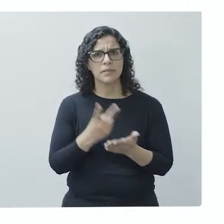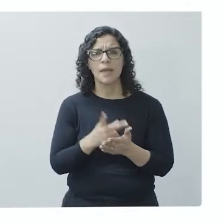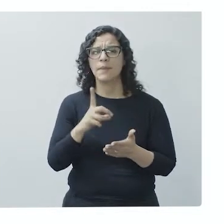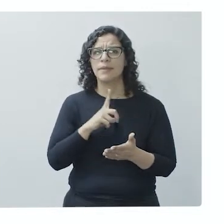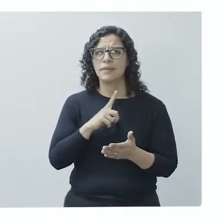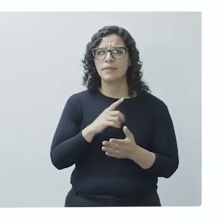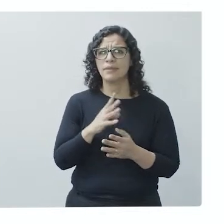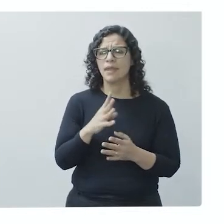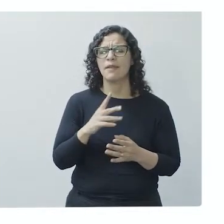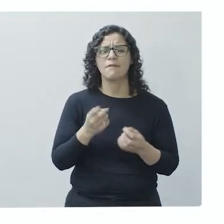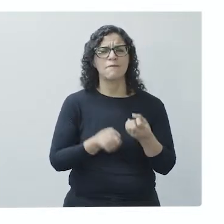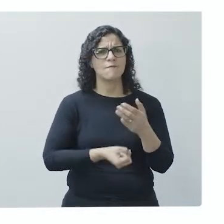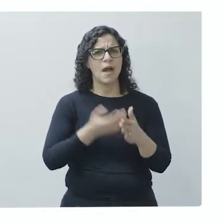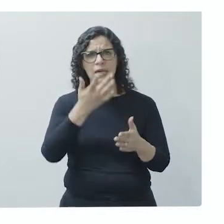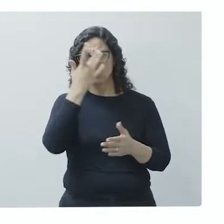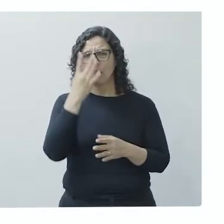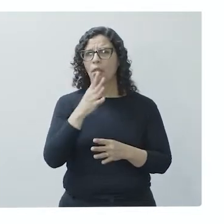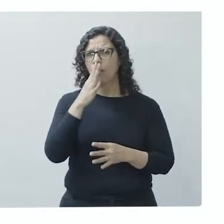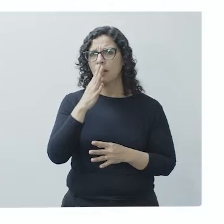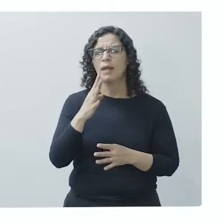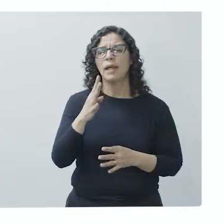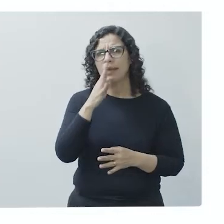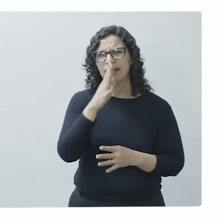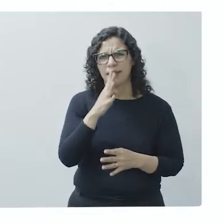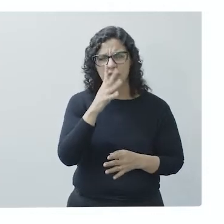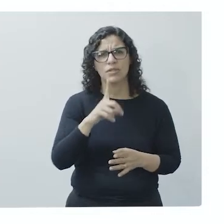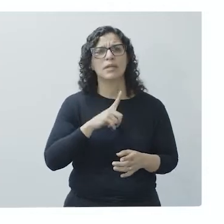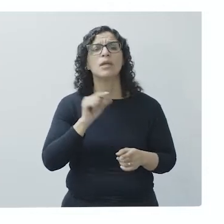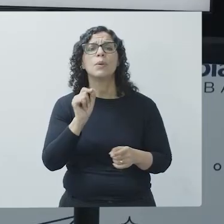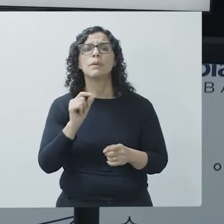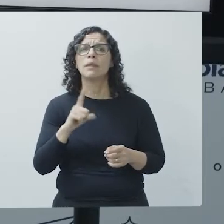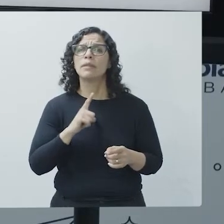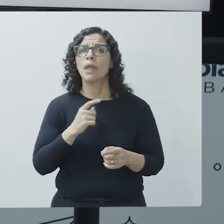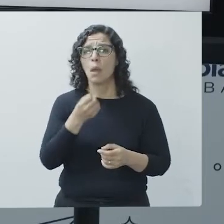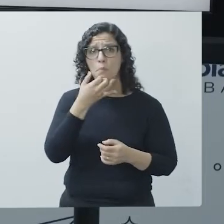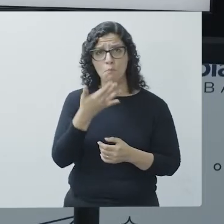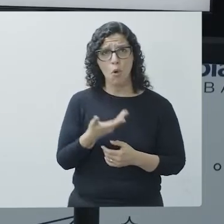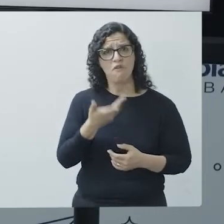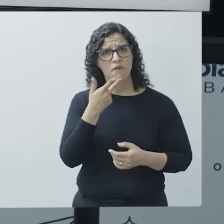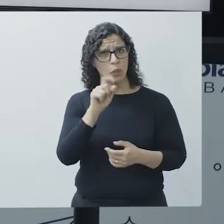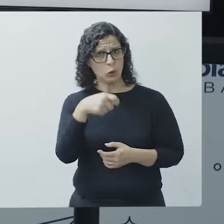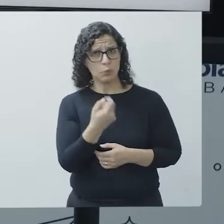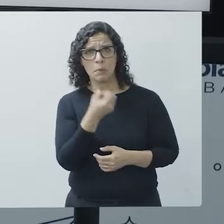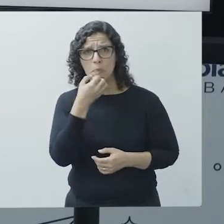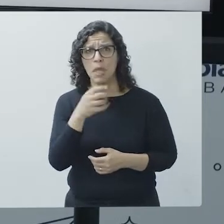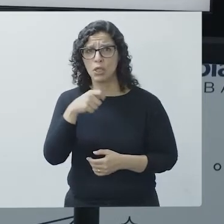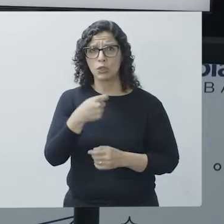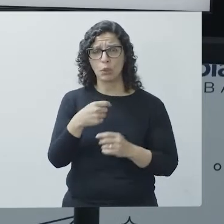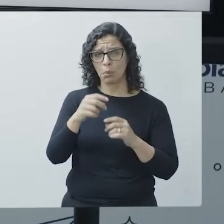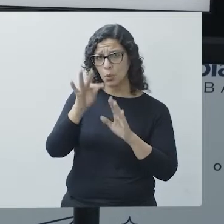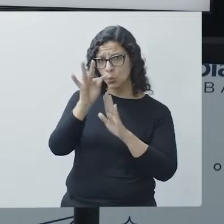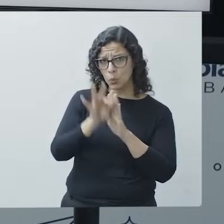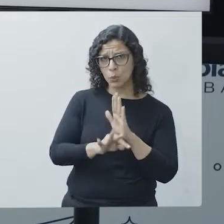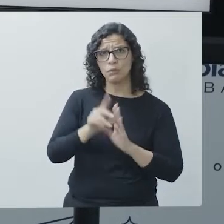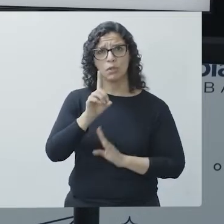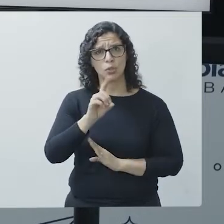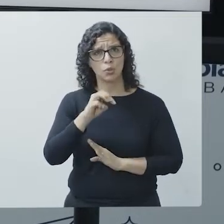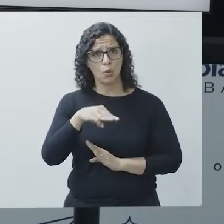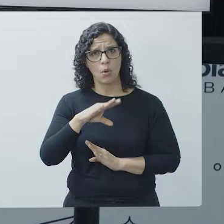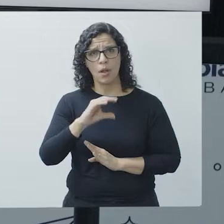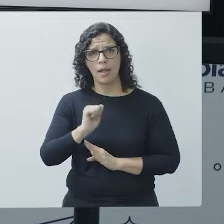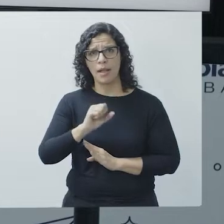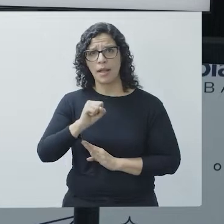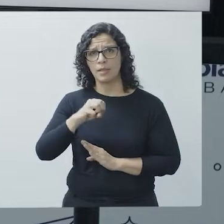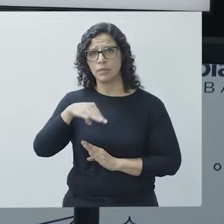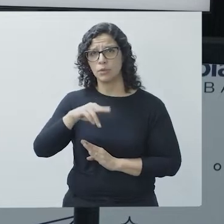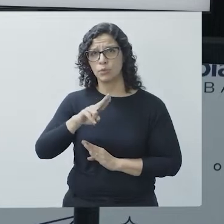inúmeras críticas, né? Críticas que eu digo no sentido de boas críticas a respeito dessa obra do Dom Casmurro,